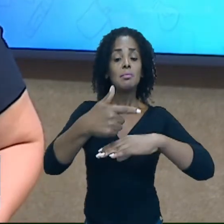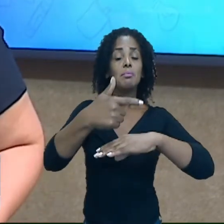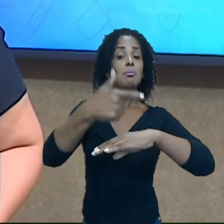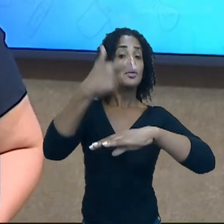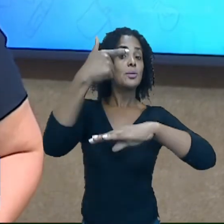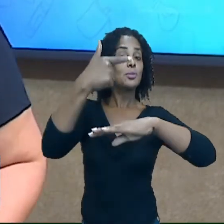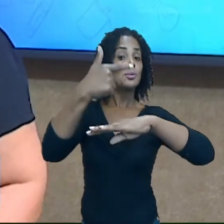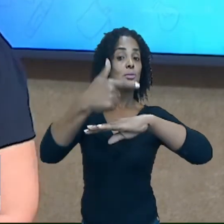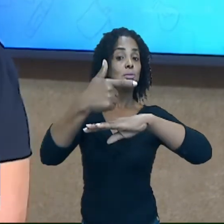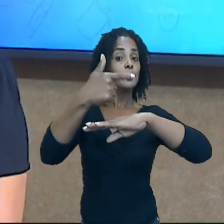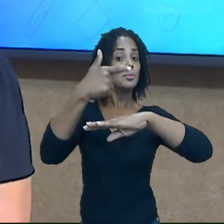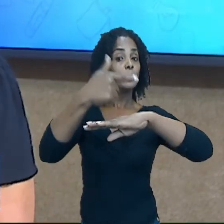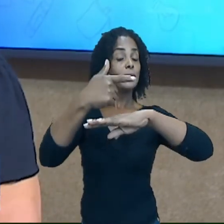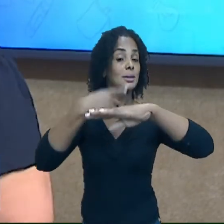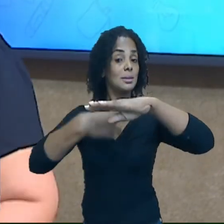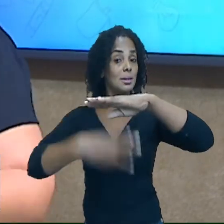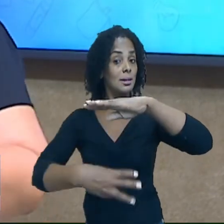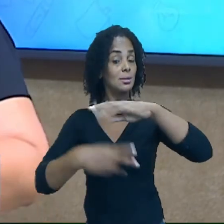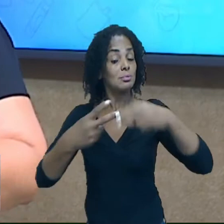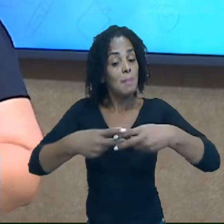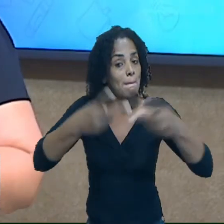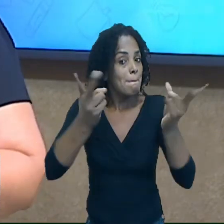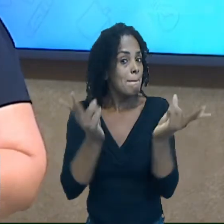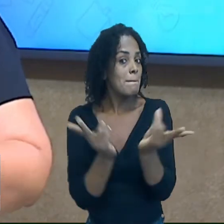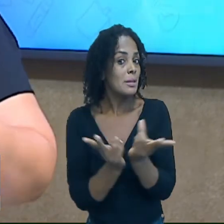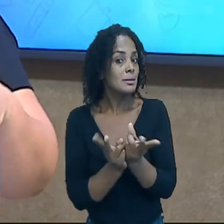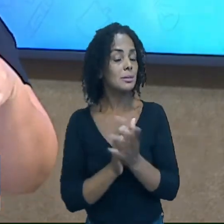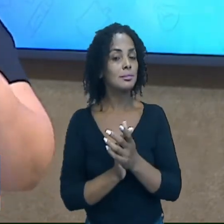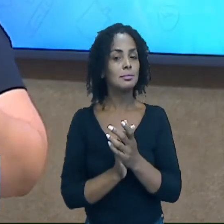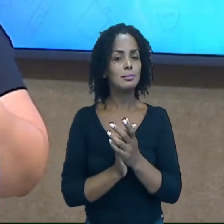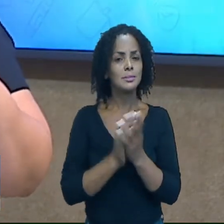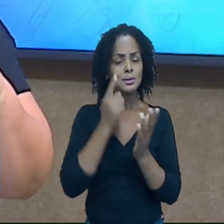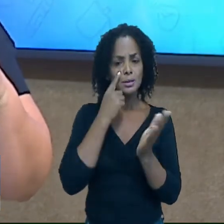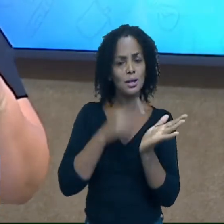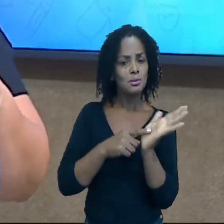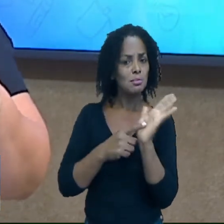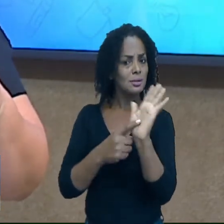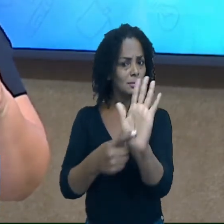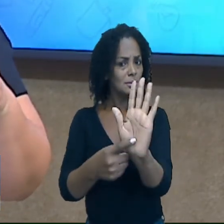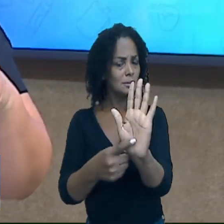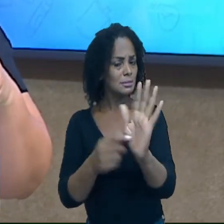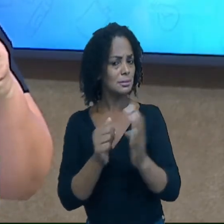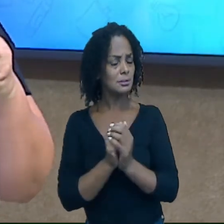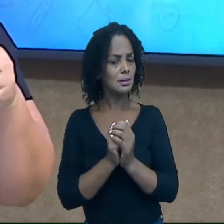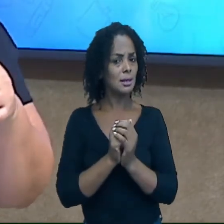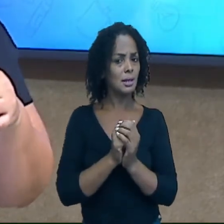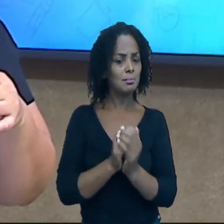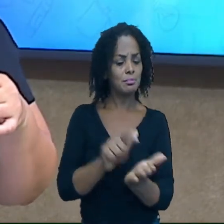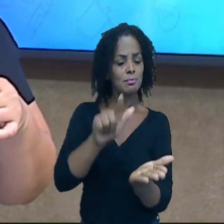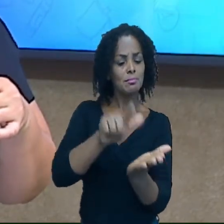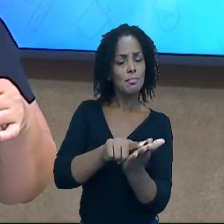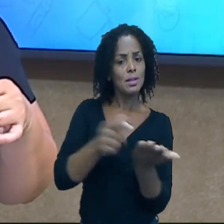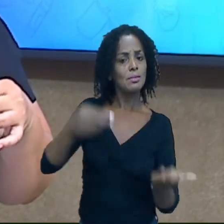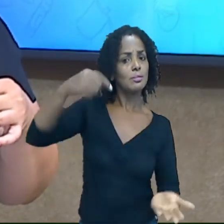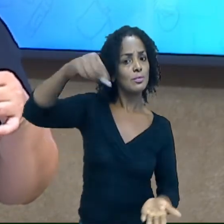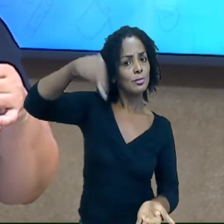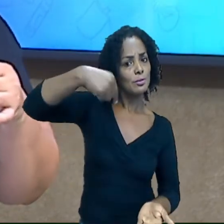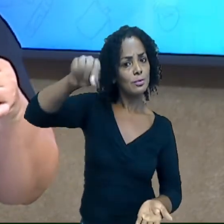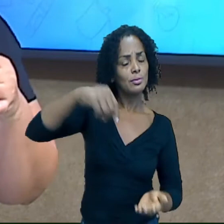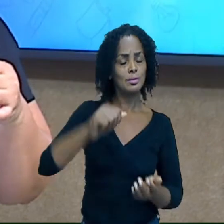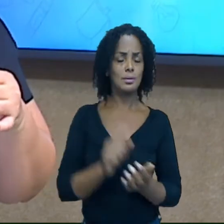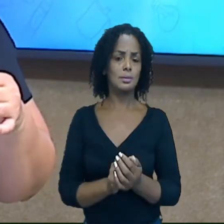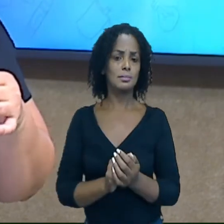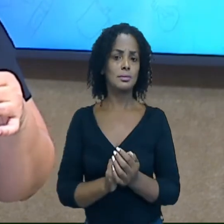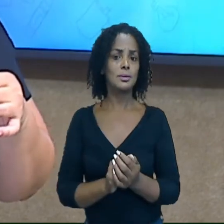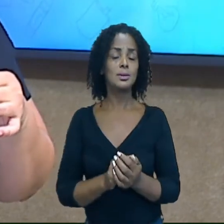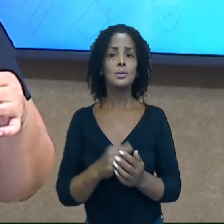quero começar mostrando para vocês uma representação aqui com esta folha. Se vocês fossem colocar para mim uma numeração,